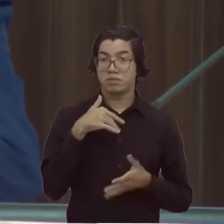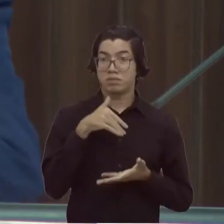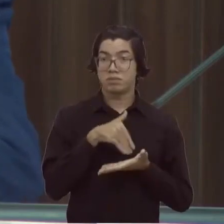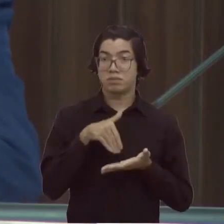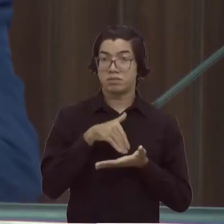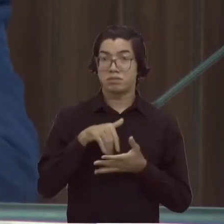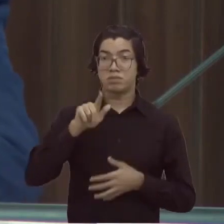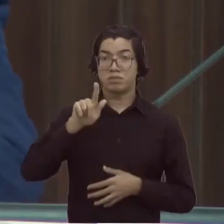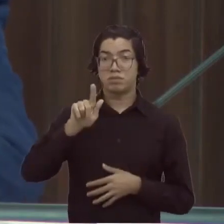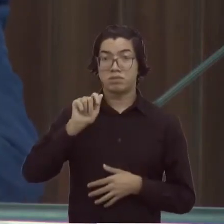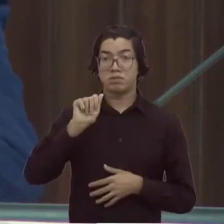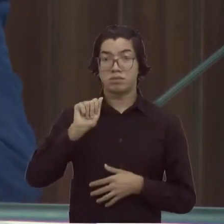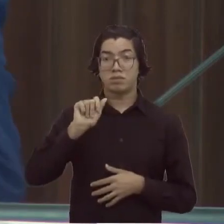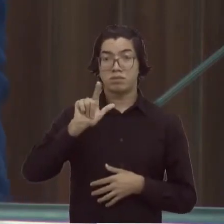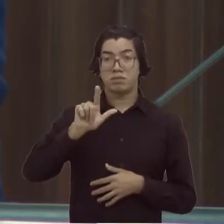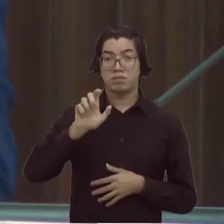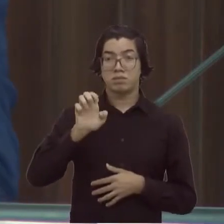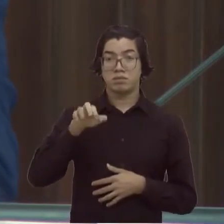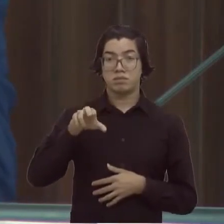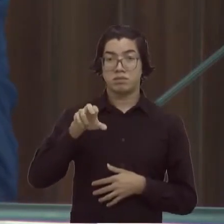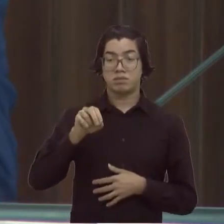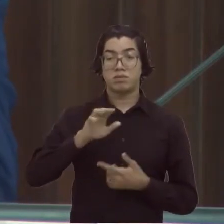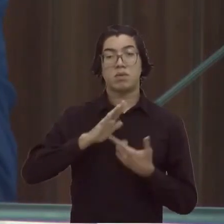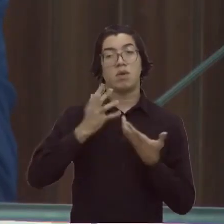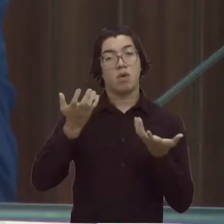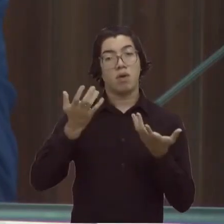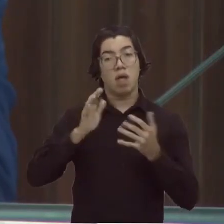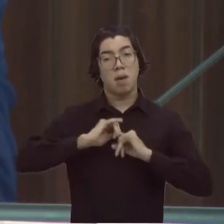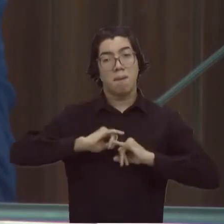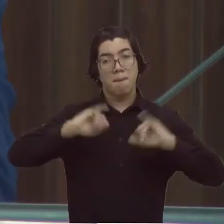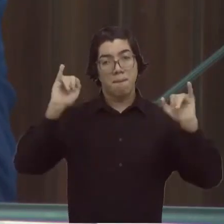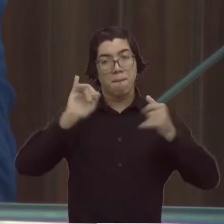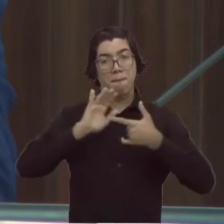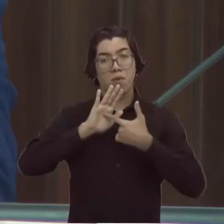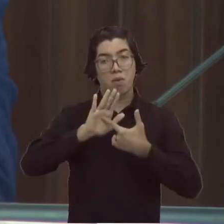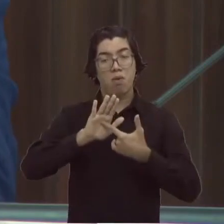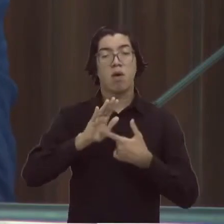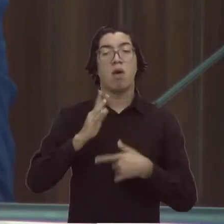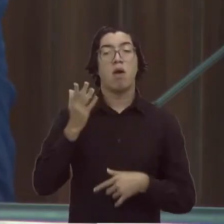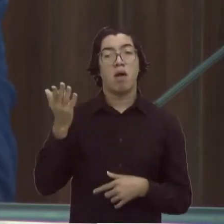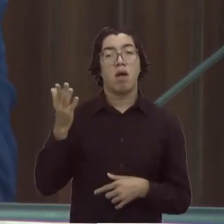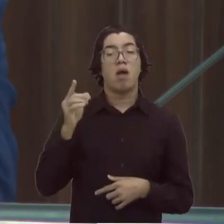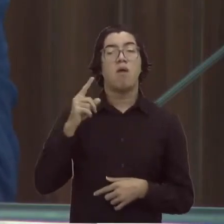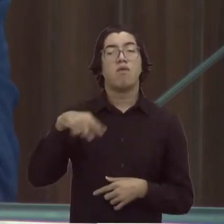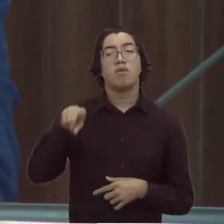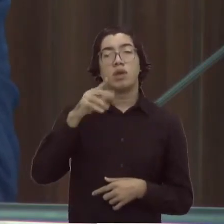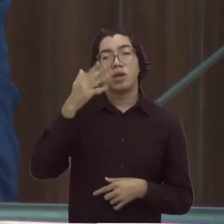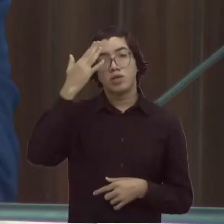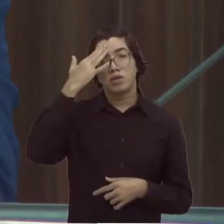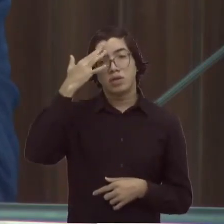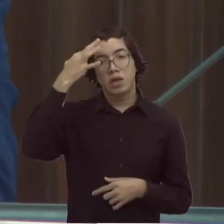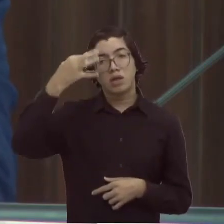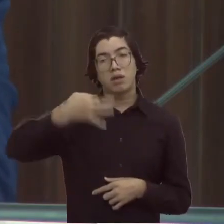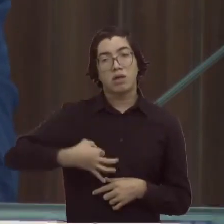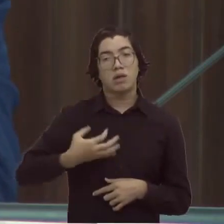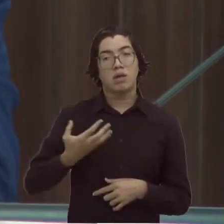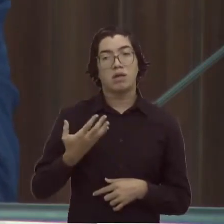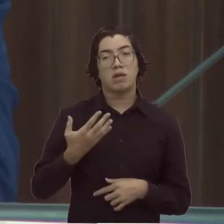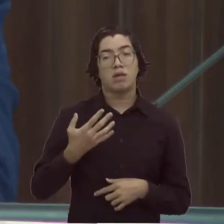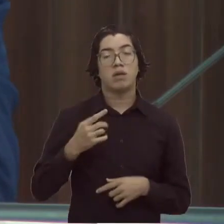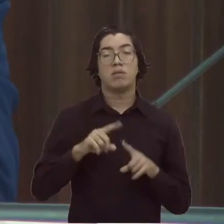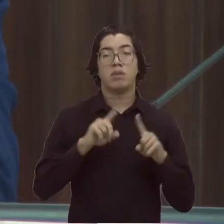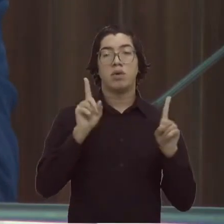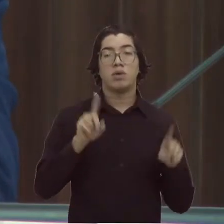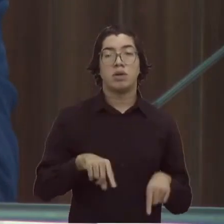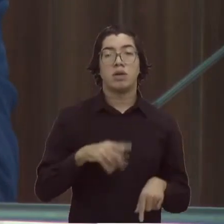aqui vou botar aí para que todo mundo veja o que é a saúde Fortaleza que é um projeto